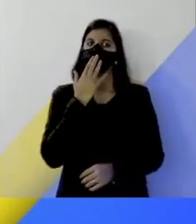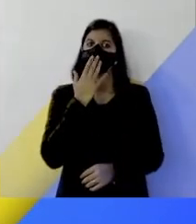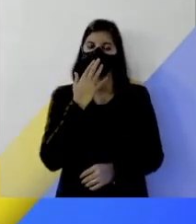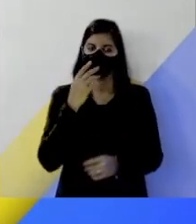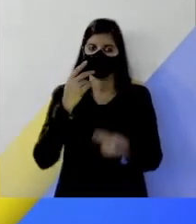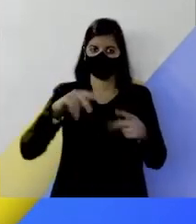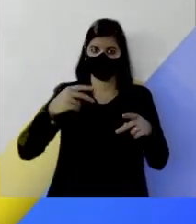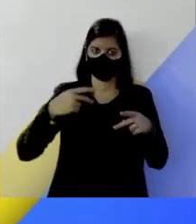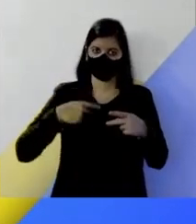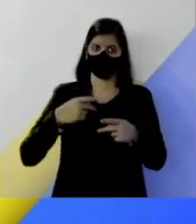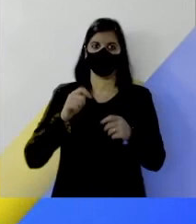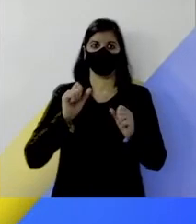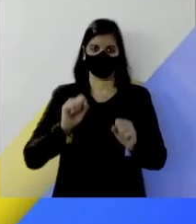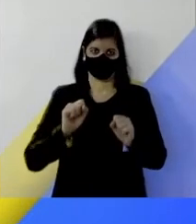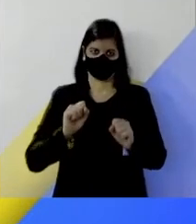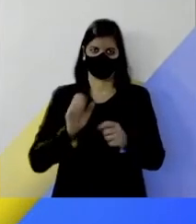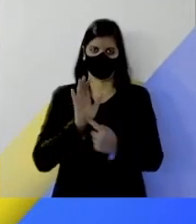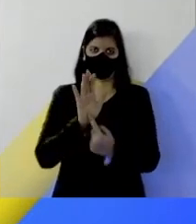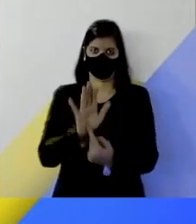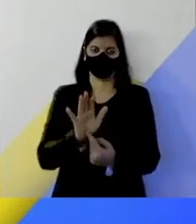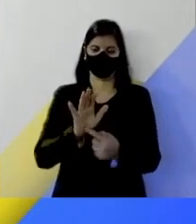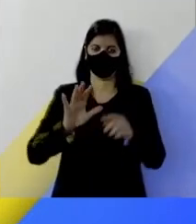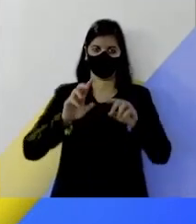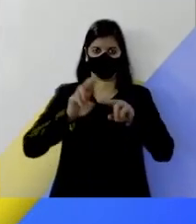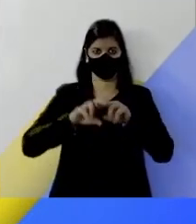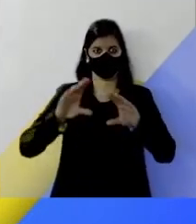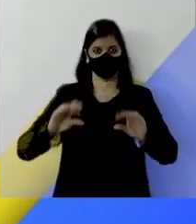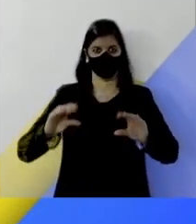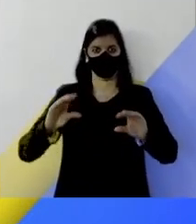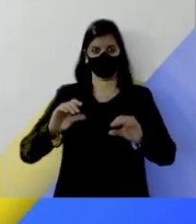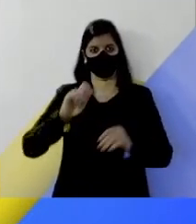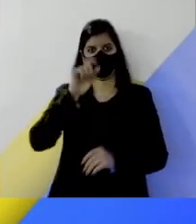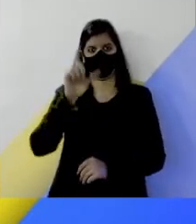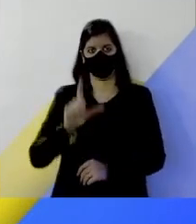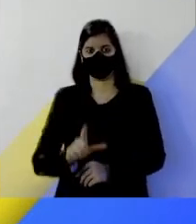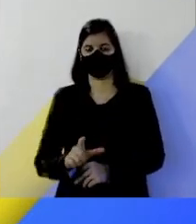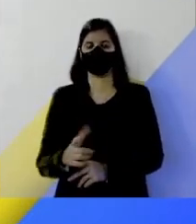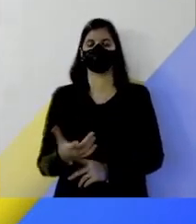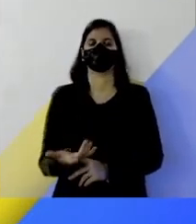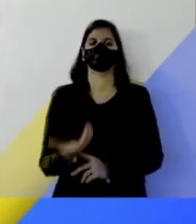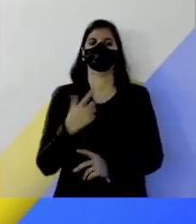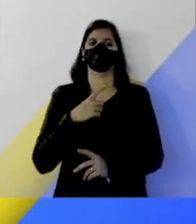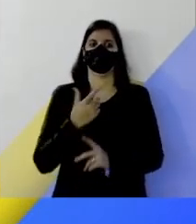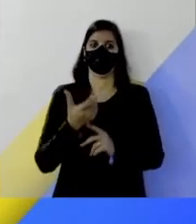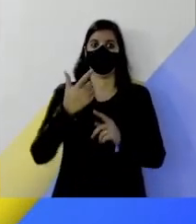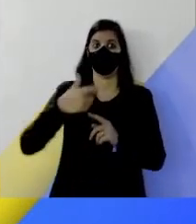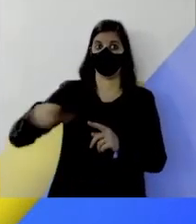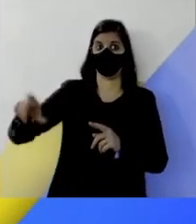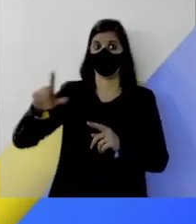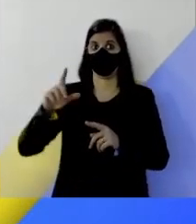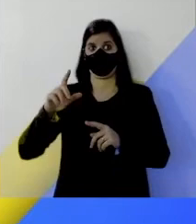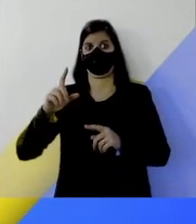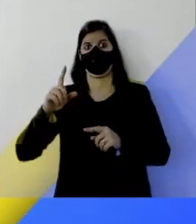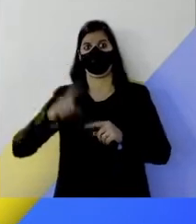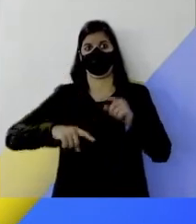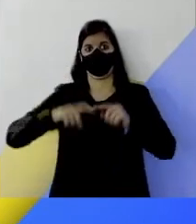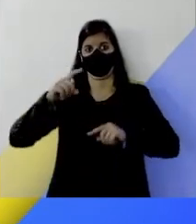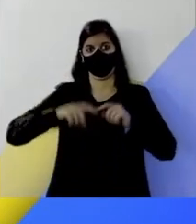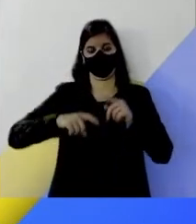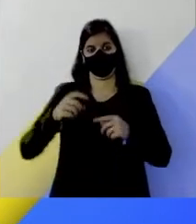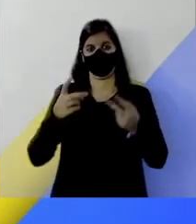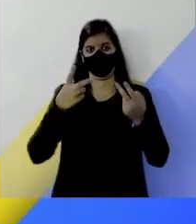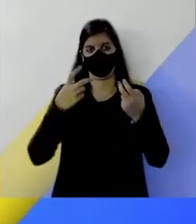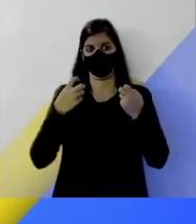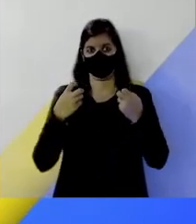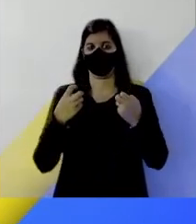como a gente está vendo aí nas poltronas, né, de cores azuis, os outros elementos, né, que a gente está vendo na